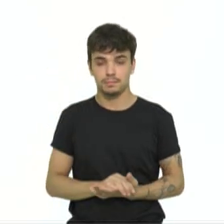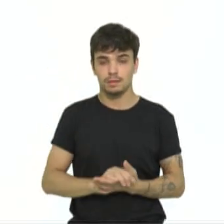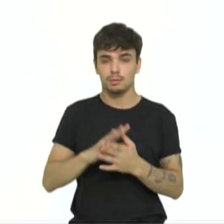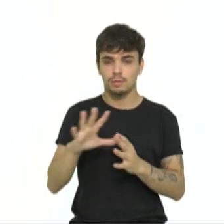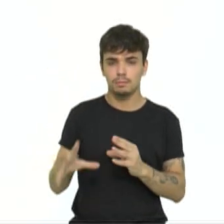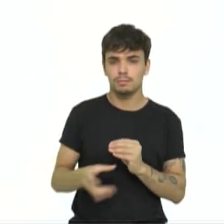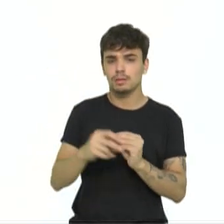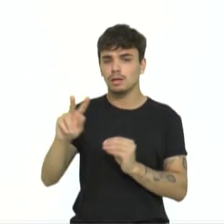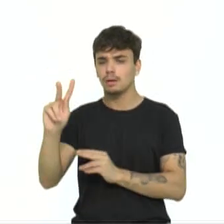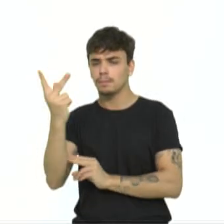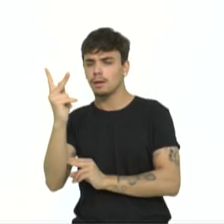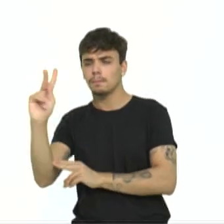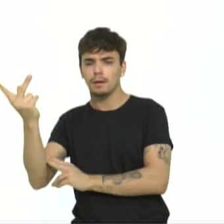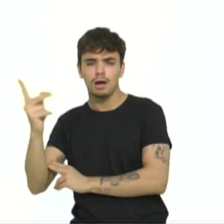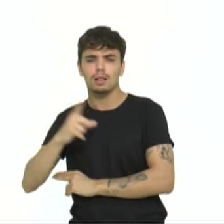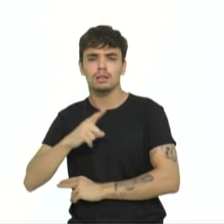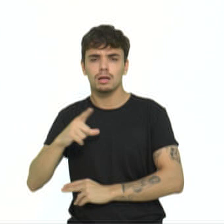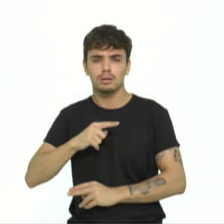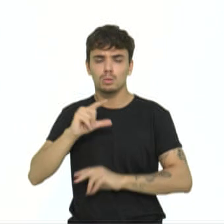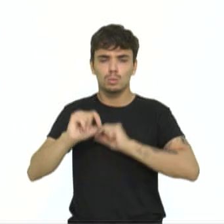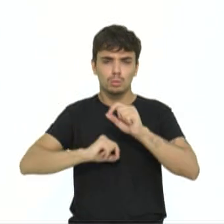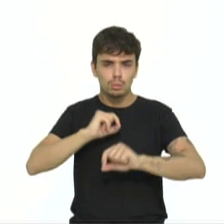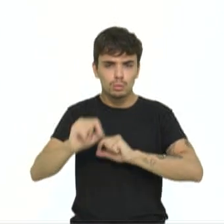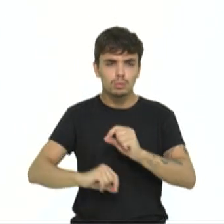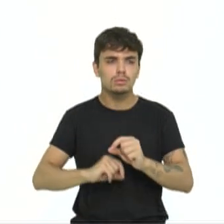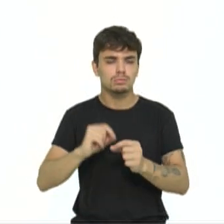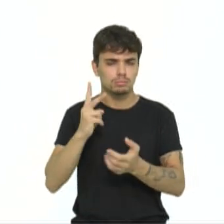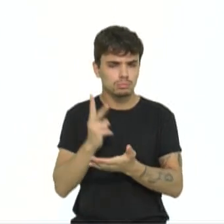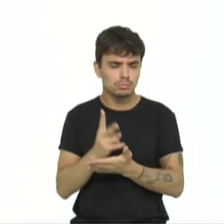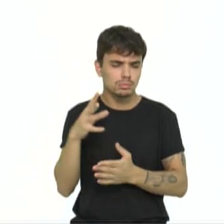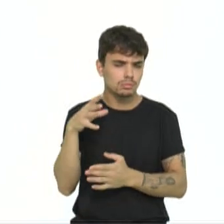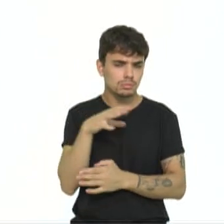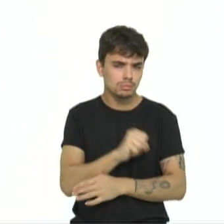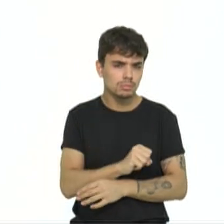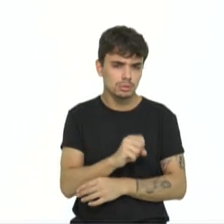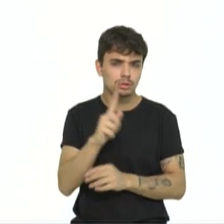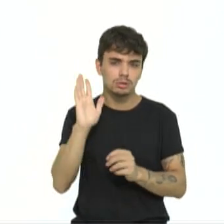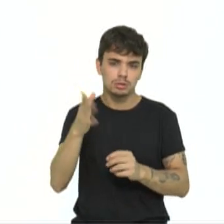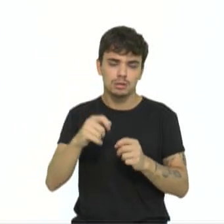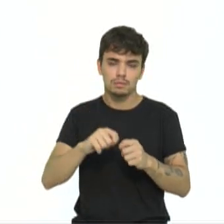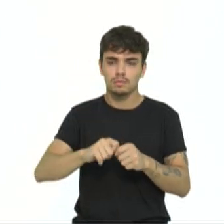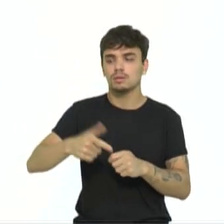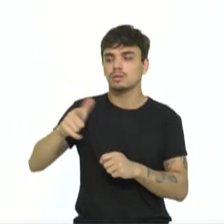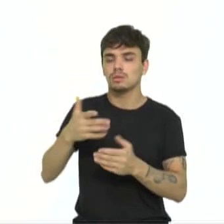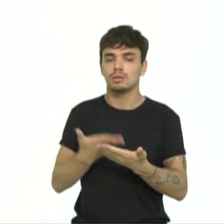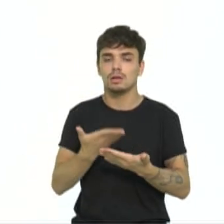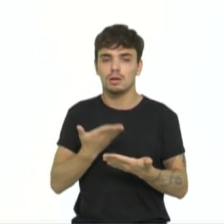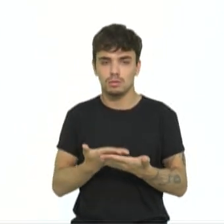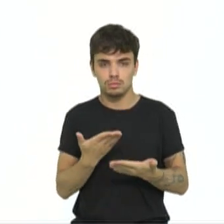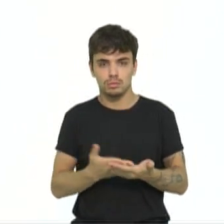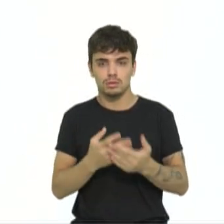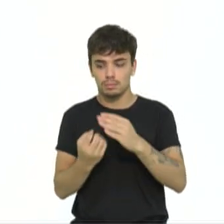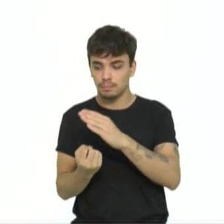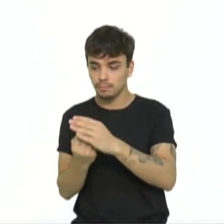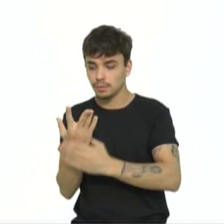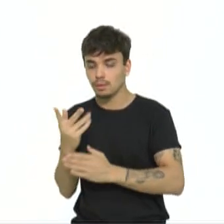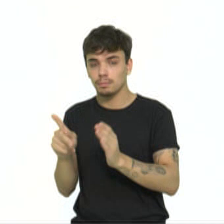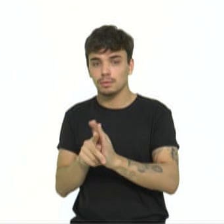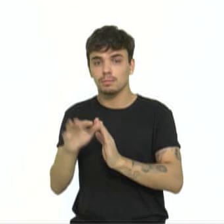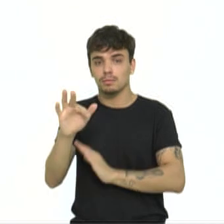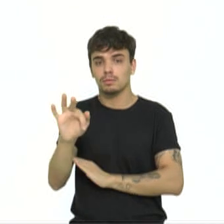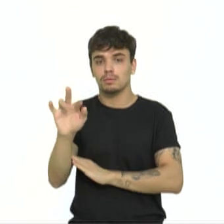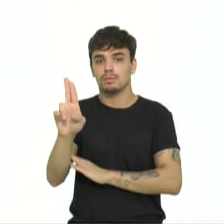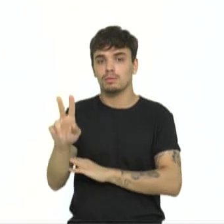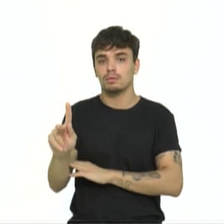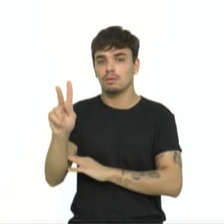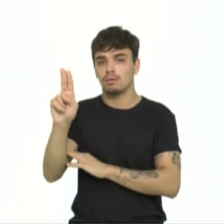torna-se essencial resgatar bem brevemente, né, rapidinho, a gente já fez isso em outras aulas, a origem do funk,